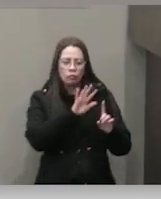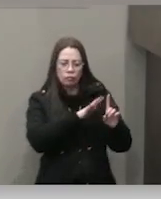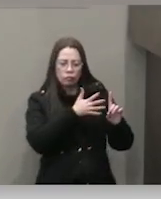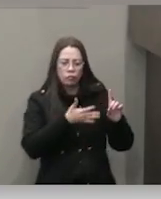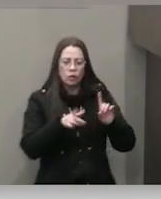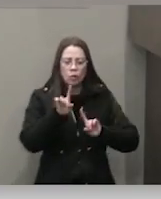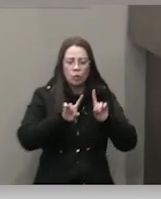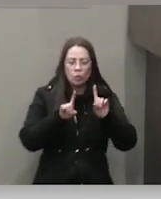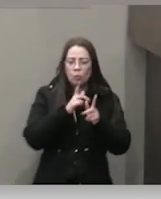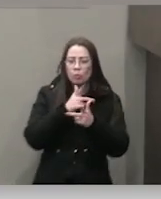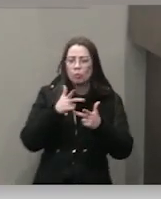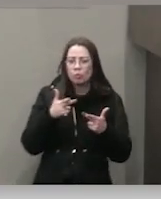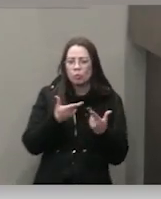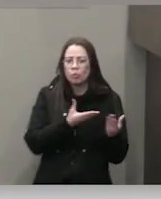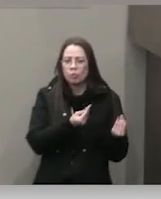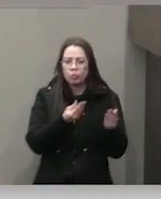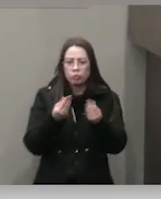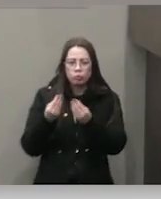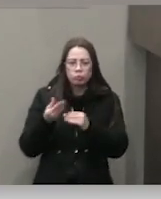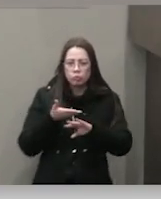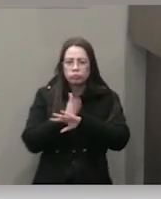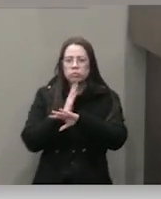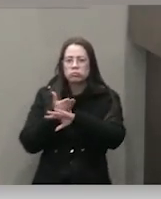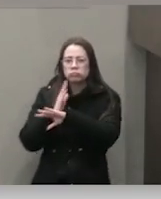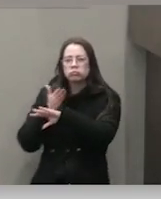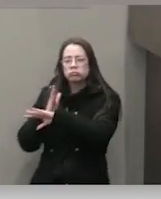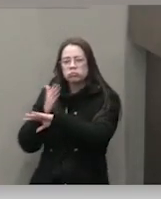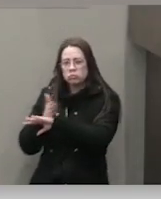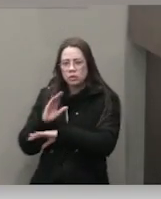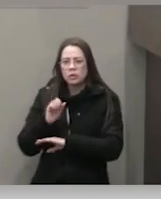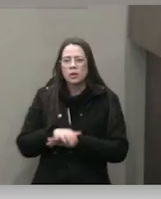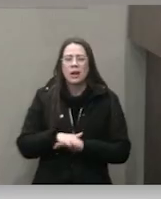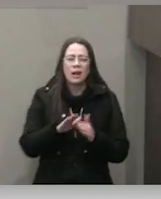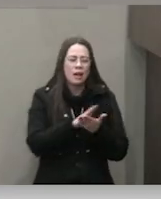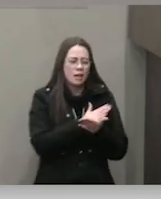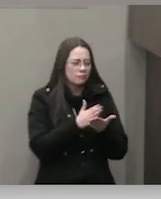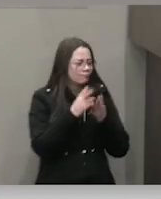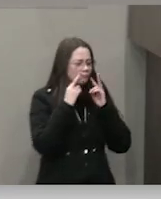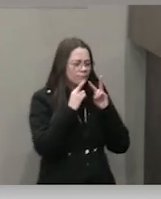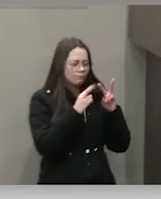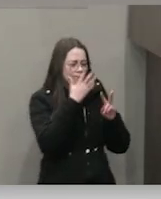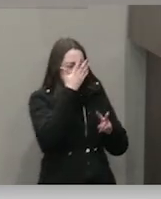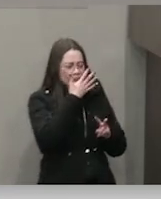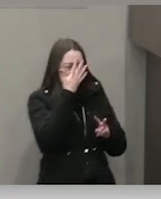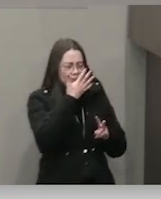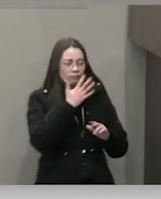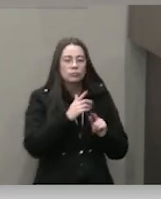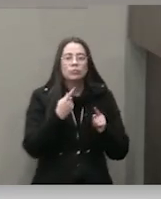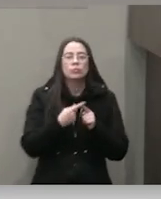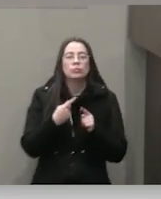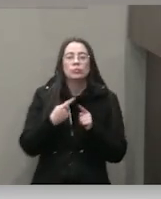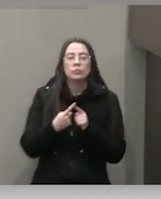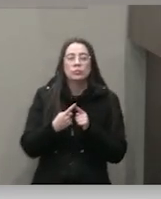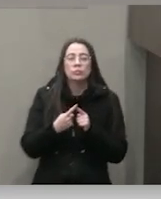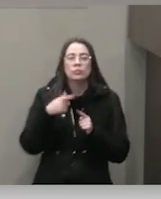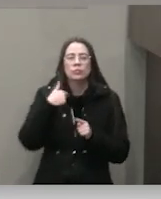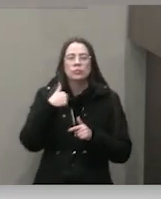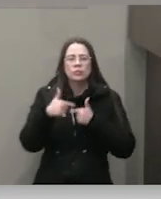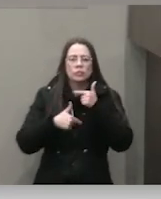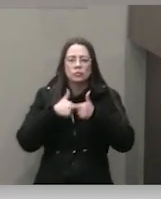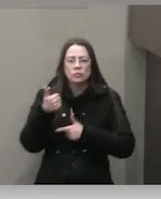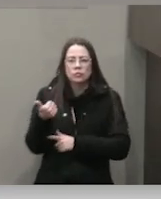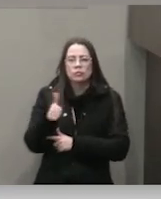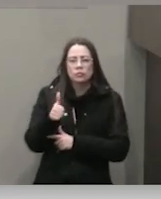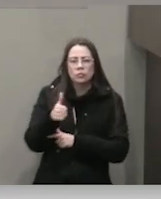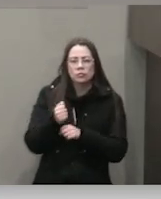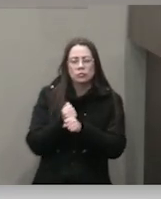apenas algumas de várias que passam apagadas. Porque, quando trabalhei 11 anos dentro de